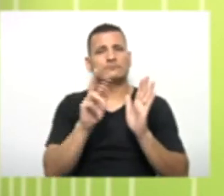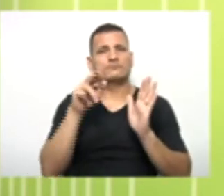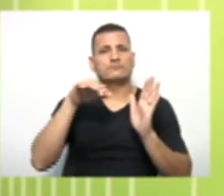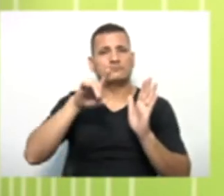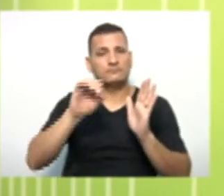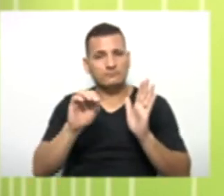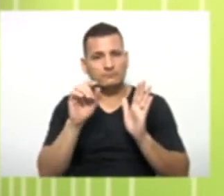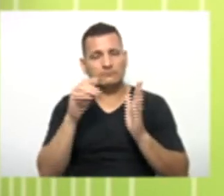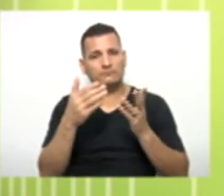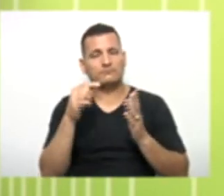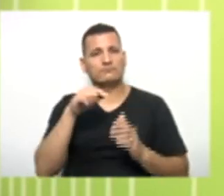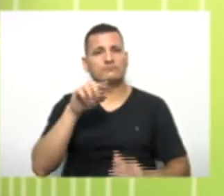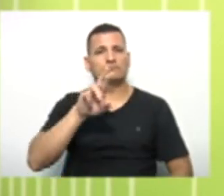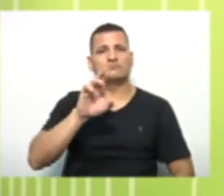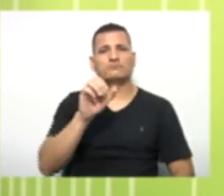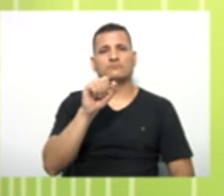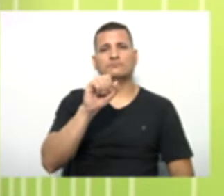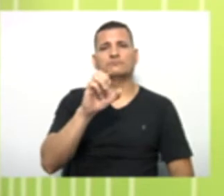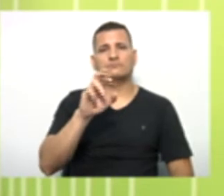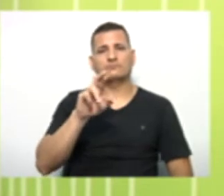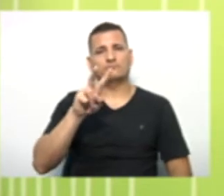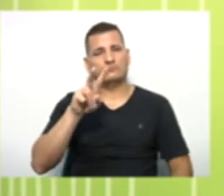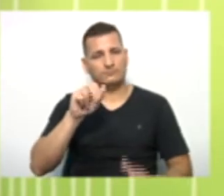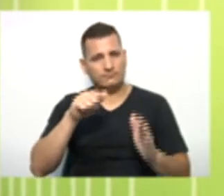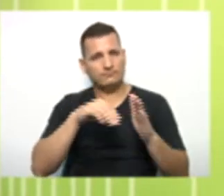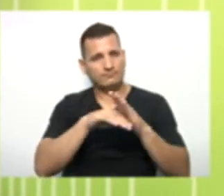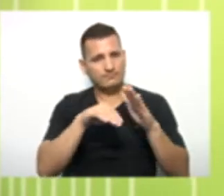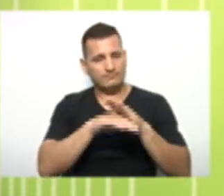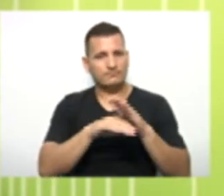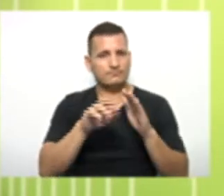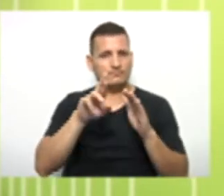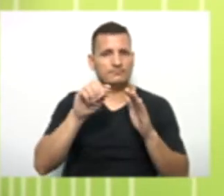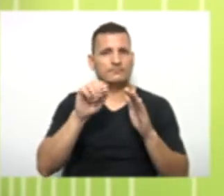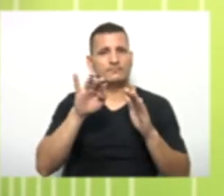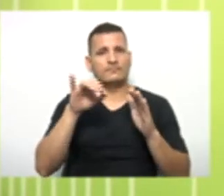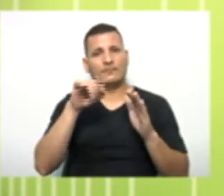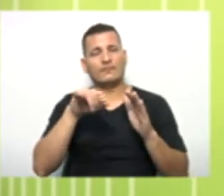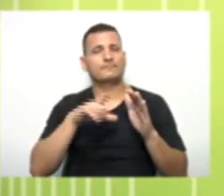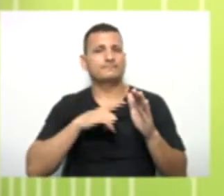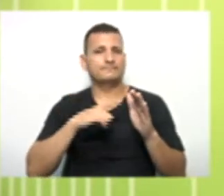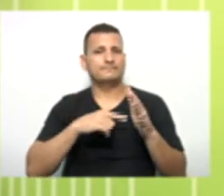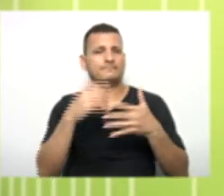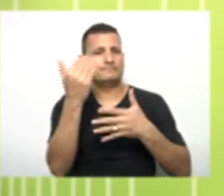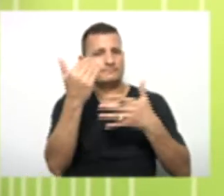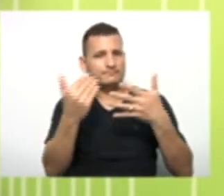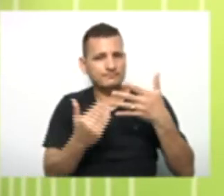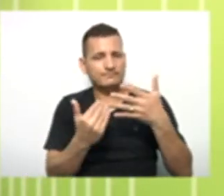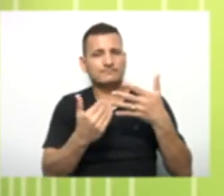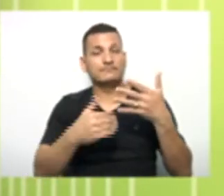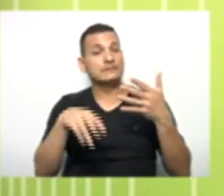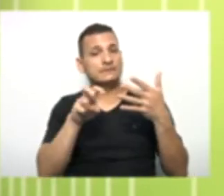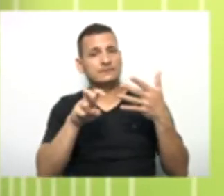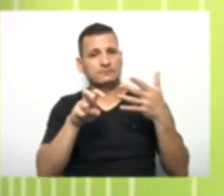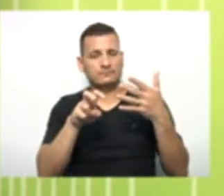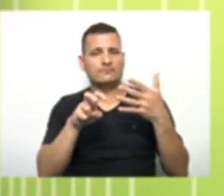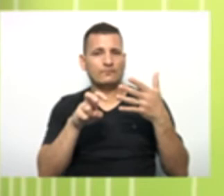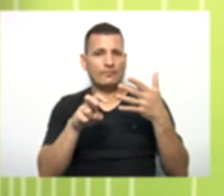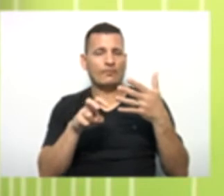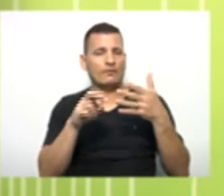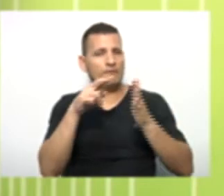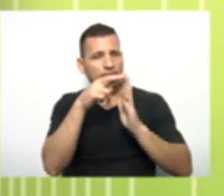essa reserva RATs, a professora Eni também pode falar para a gente, tem o 5º princípio do cooperativismo, né? Que